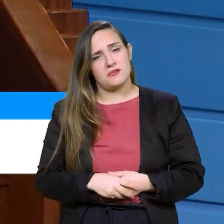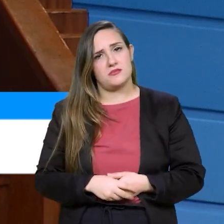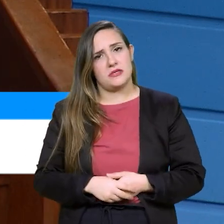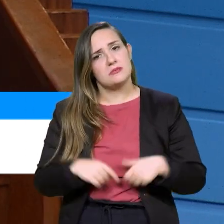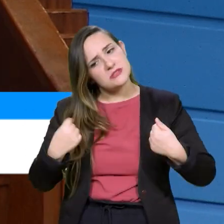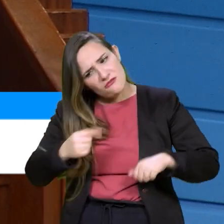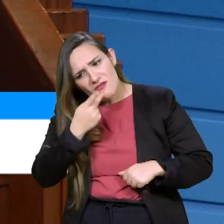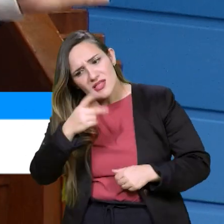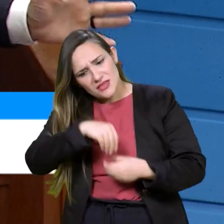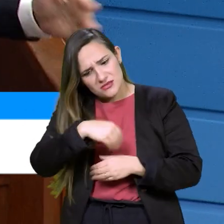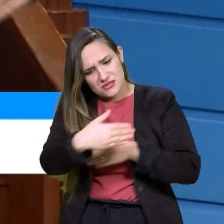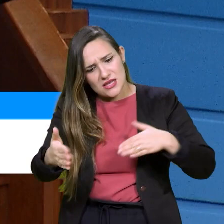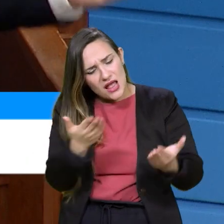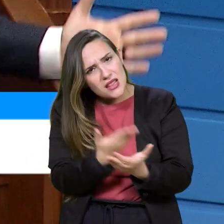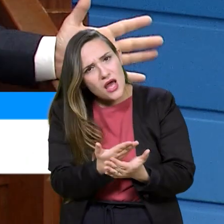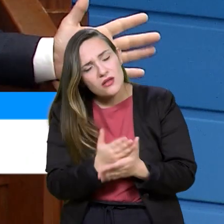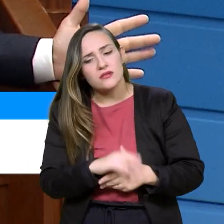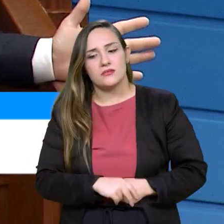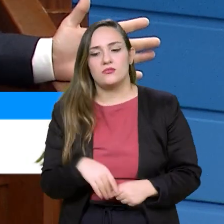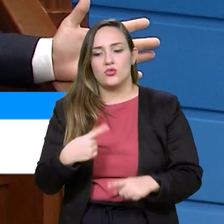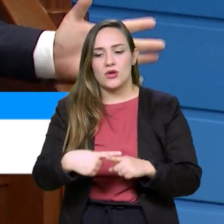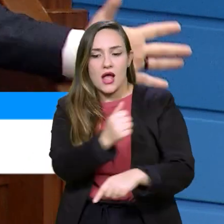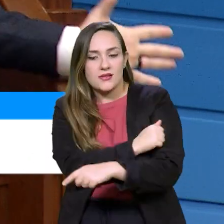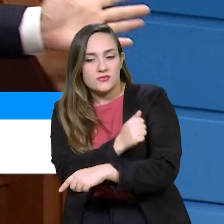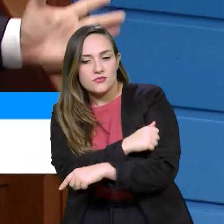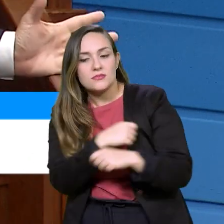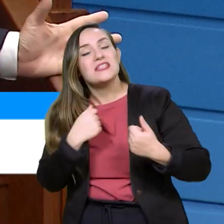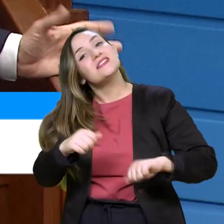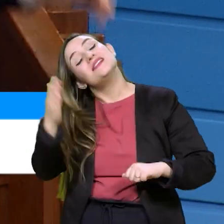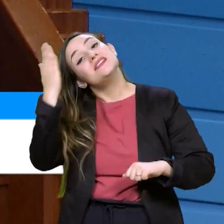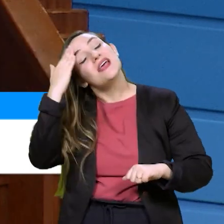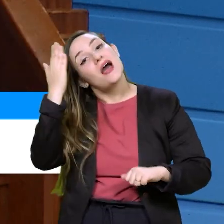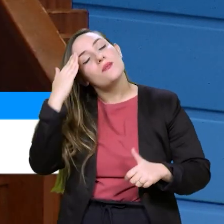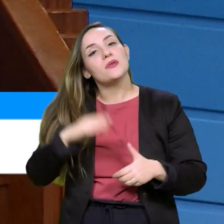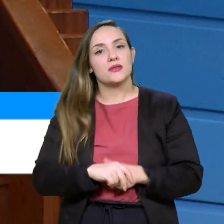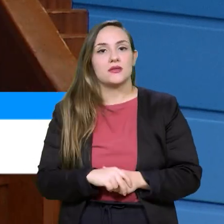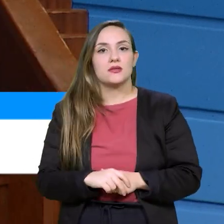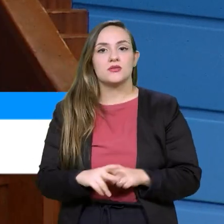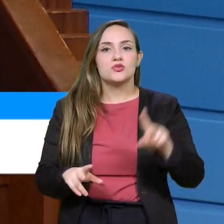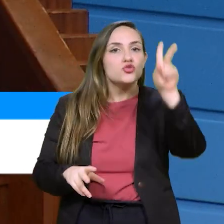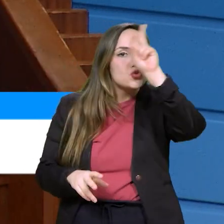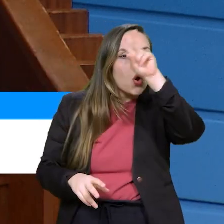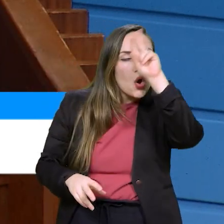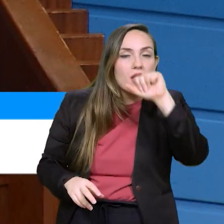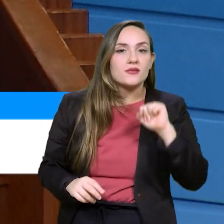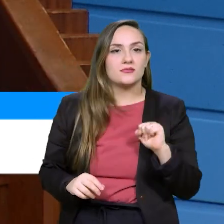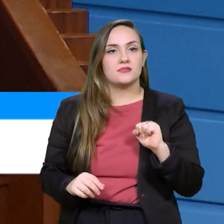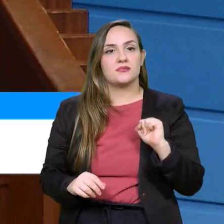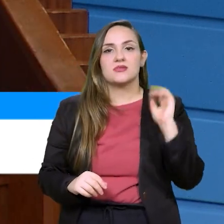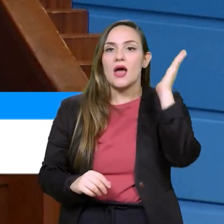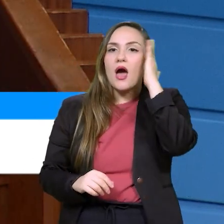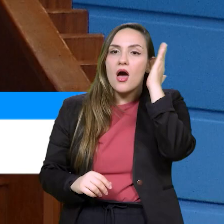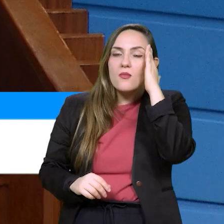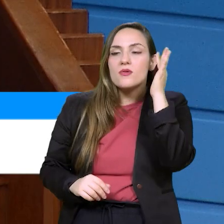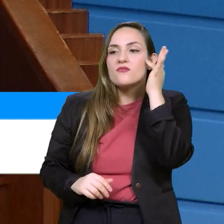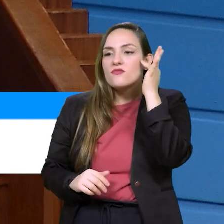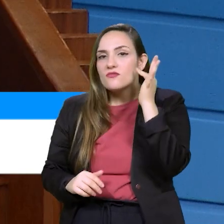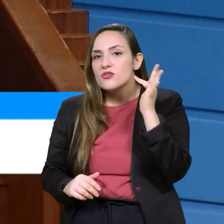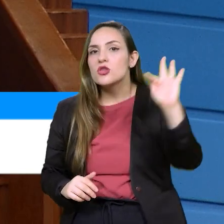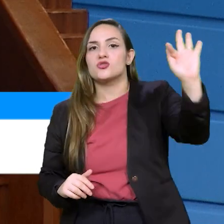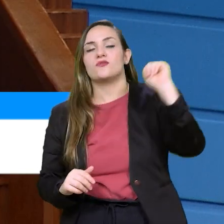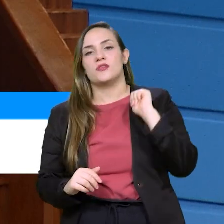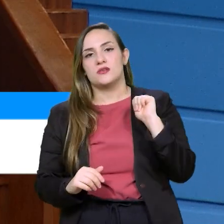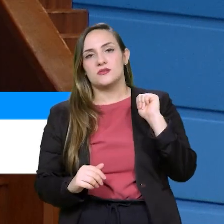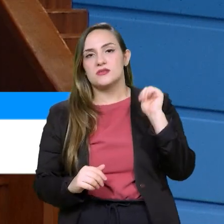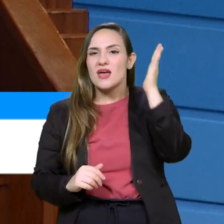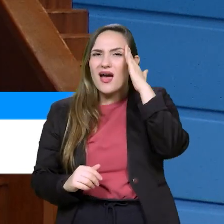alguns, Hitler, por exemplo, tem que falar em sala de aula, porque os alunos têm que sair da escola sabendo